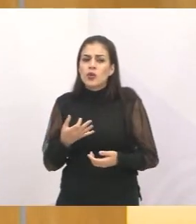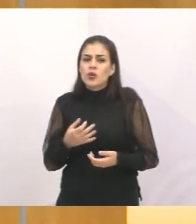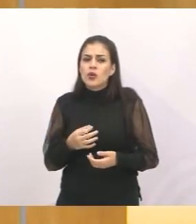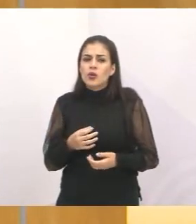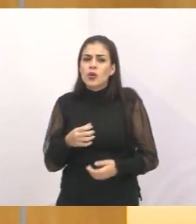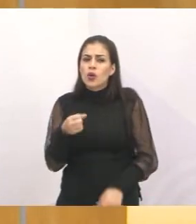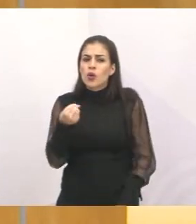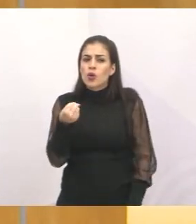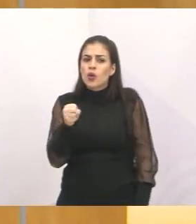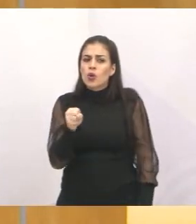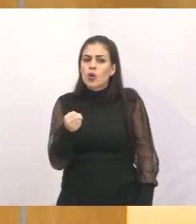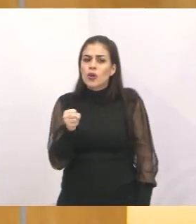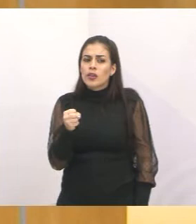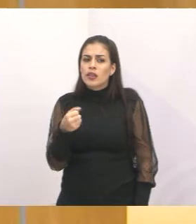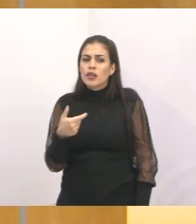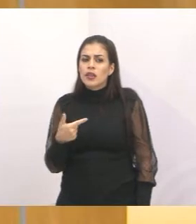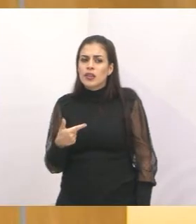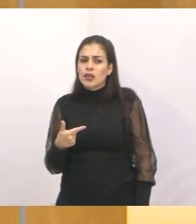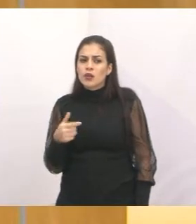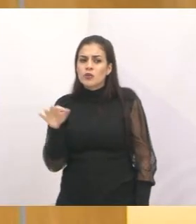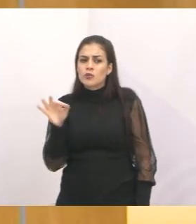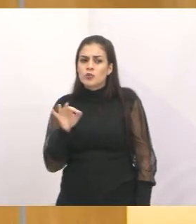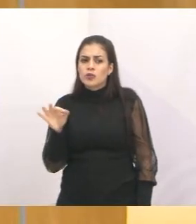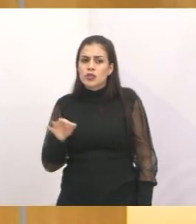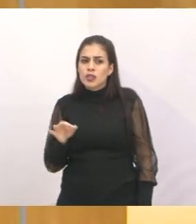82% é a informação oficial?